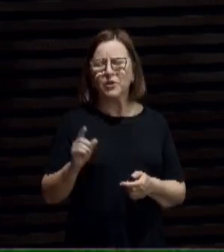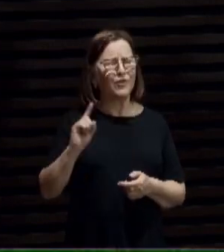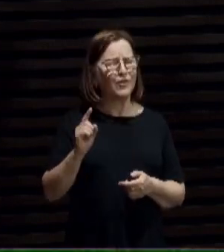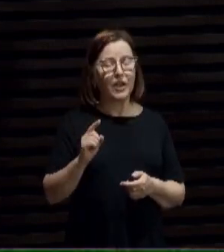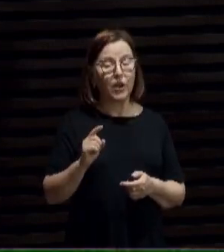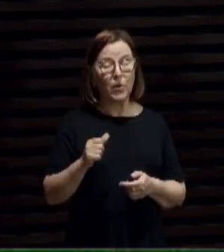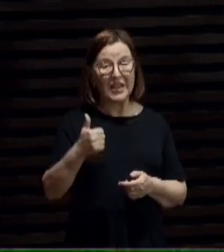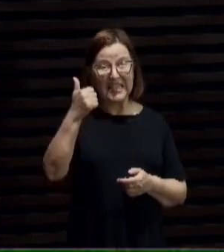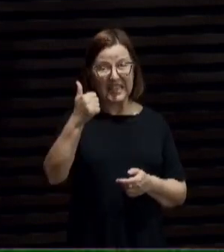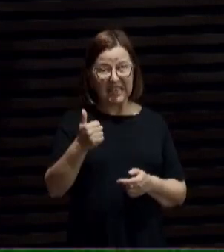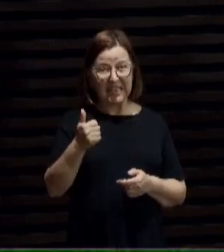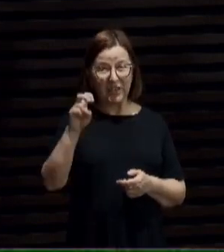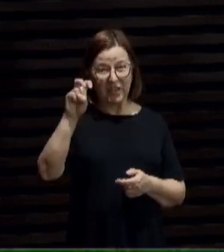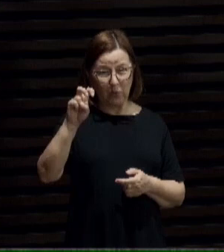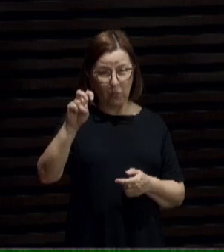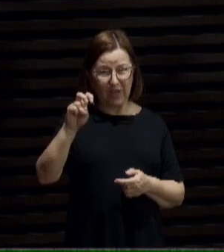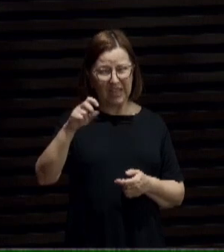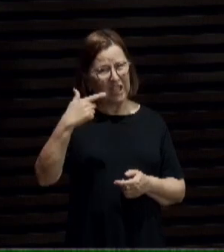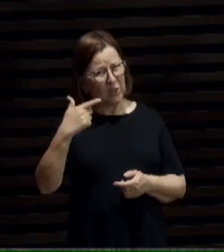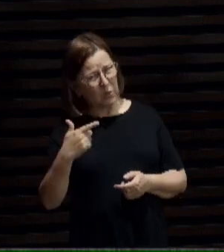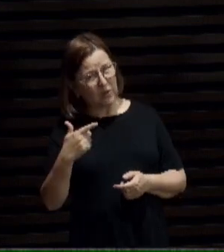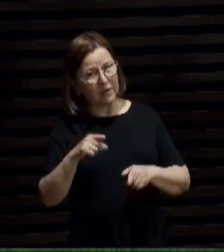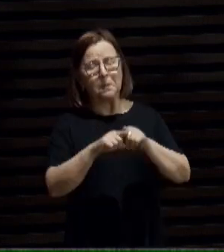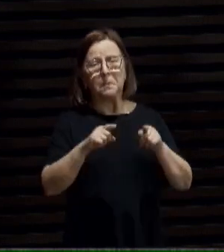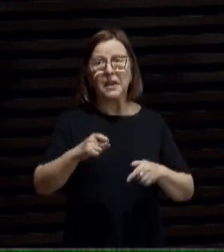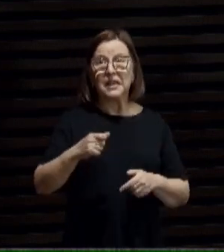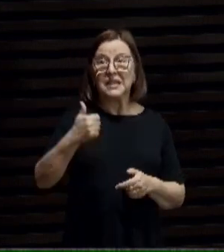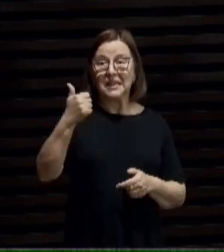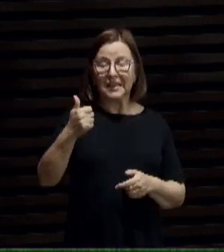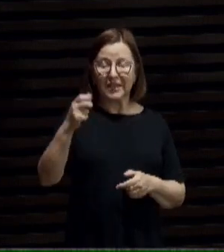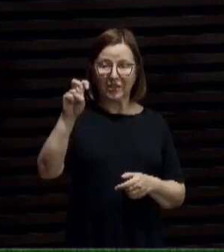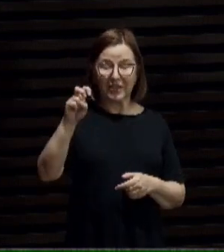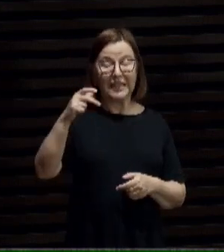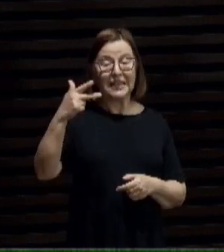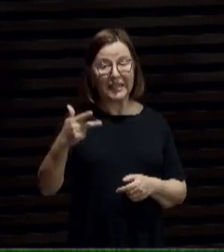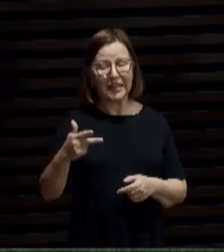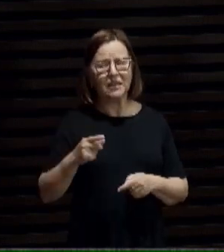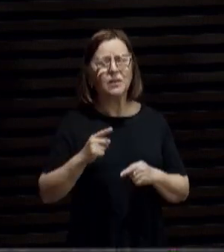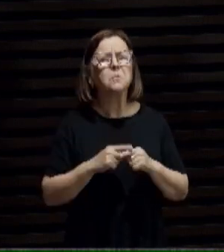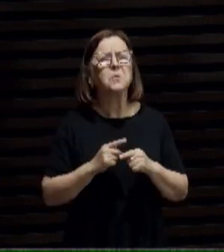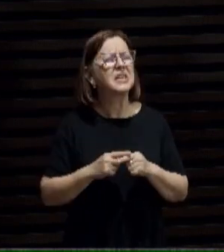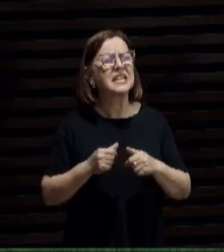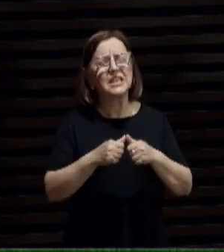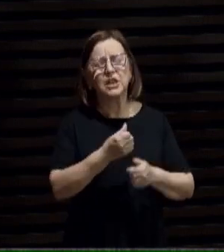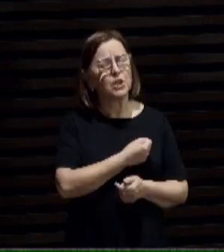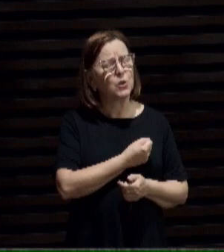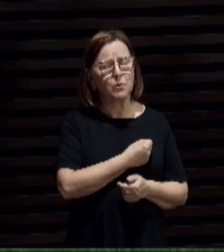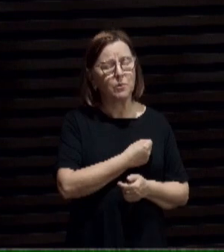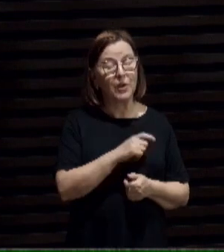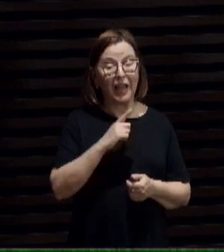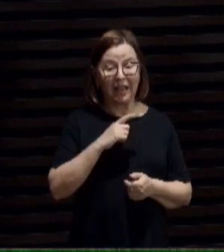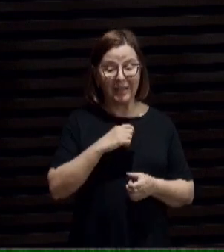mas são 153, por que esse número está ali. E temos explicações